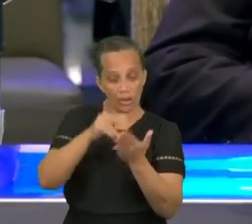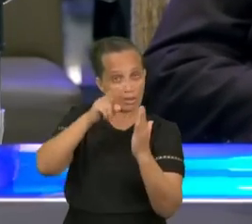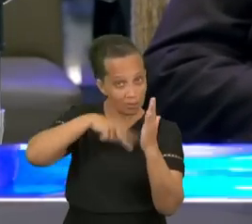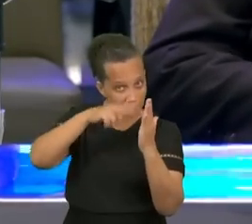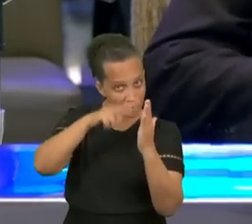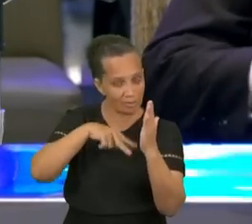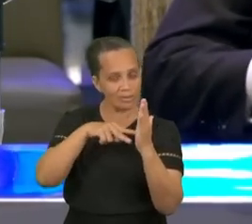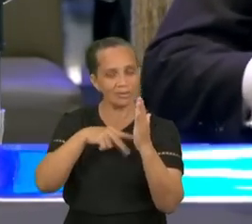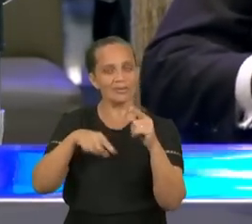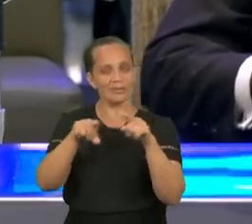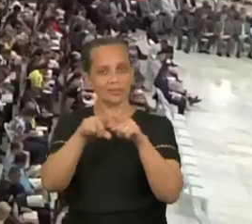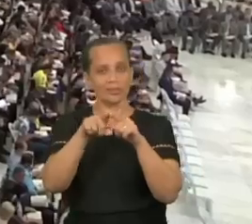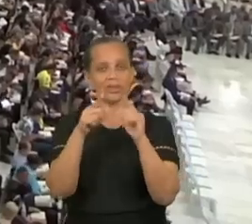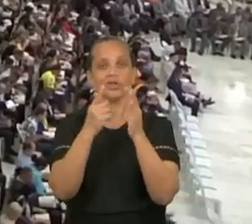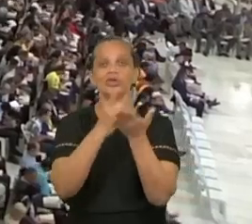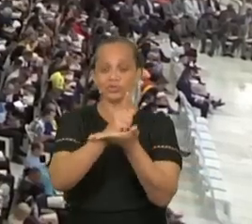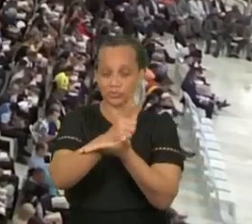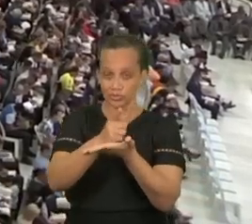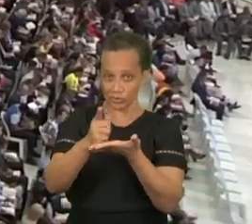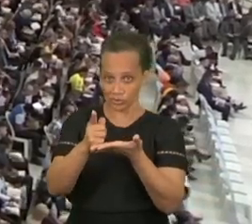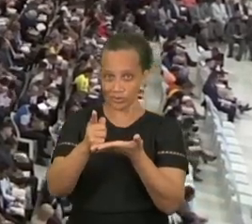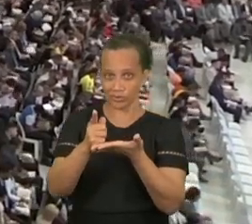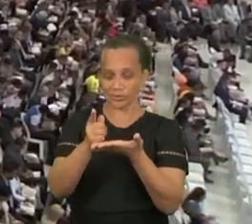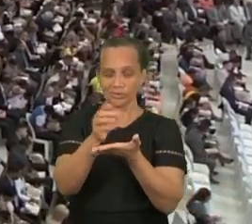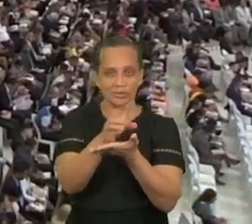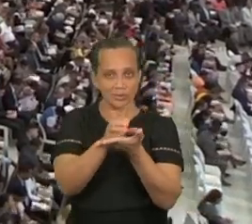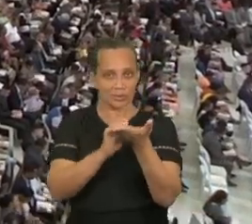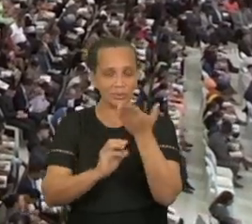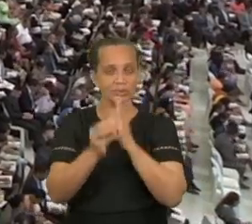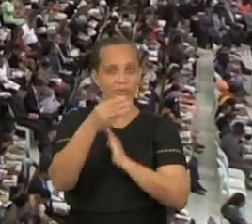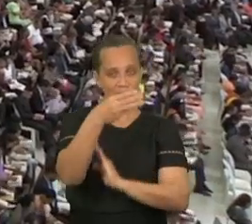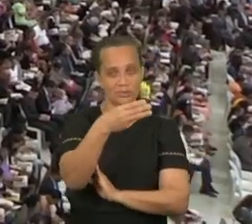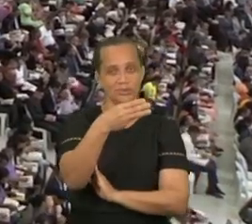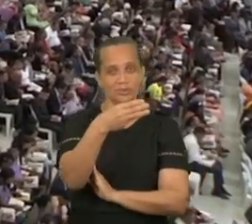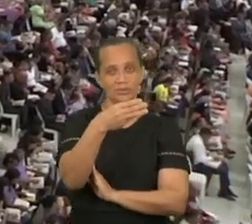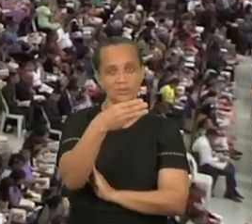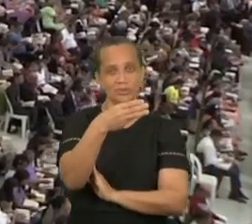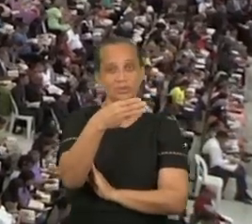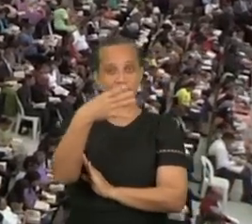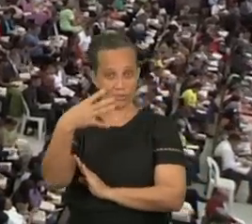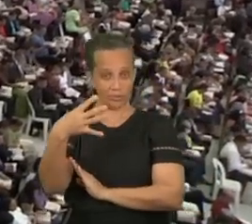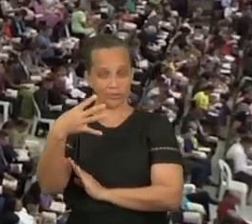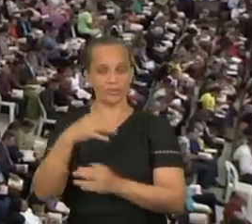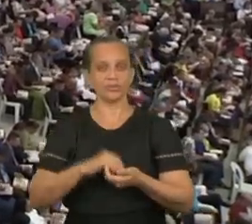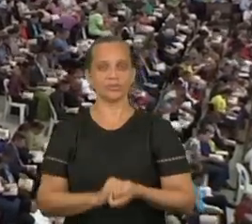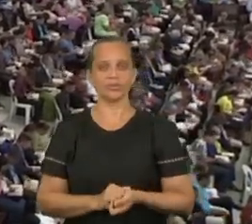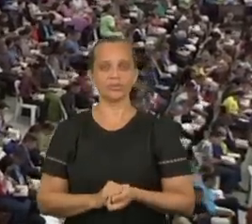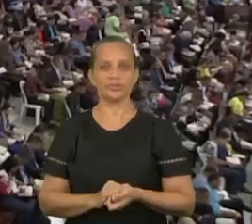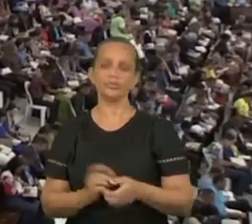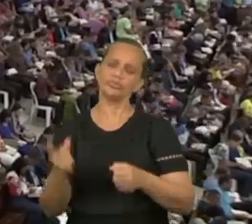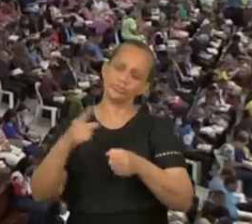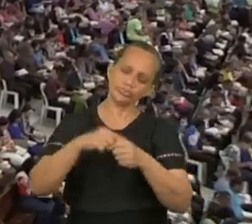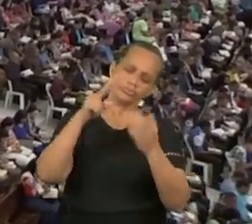as Gênese Capítulo Qual foi o capítulo que nós iniciamos 30 34 muito bem voltemos lá